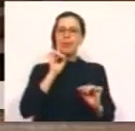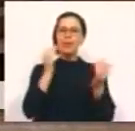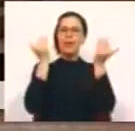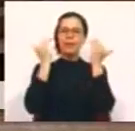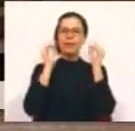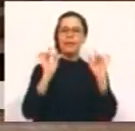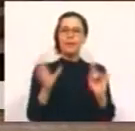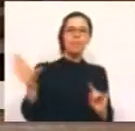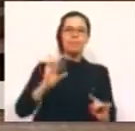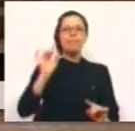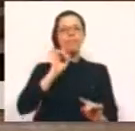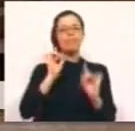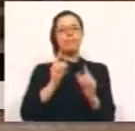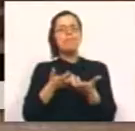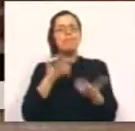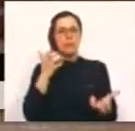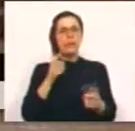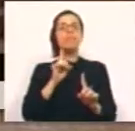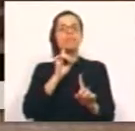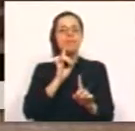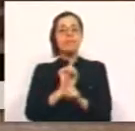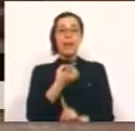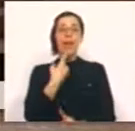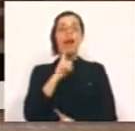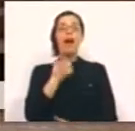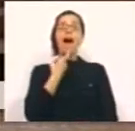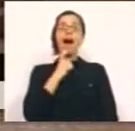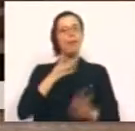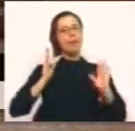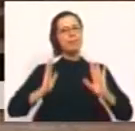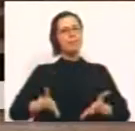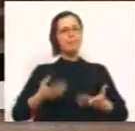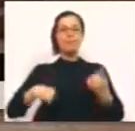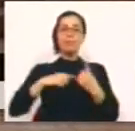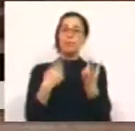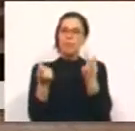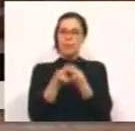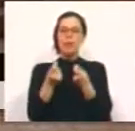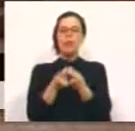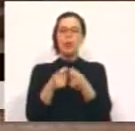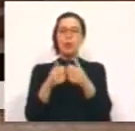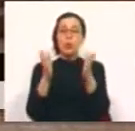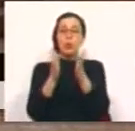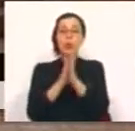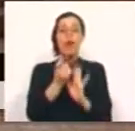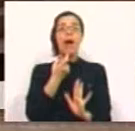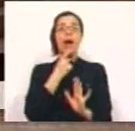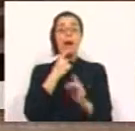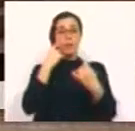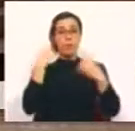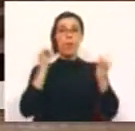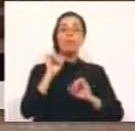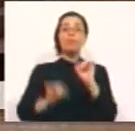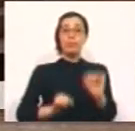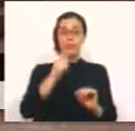importante e mais importante ainda quando falamos de Abril e da necessidade de nos aproximarmos de tudo quanto Abril